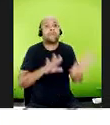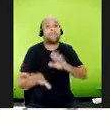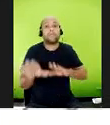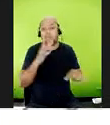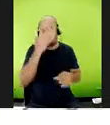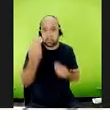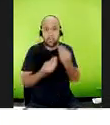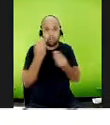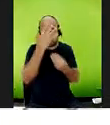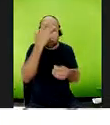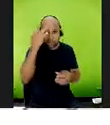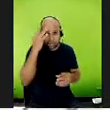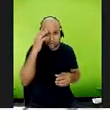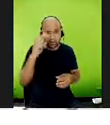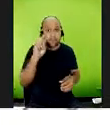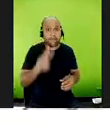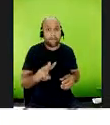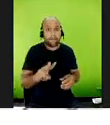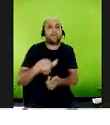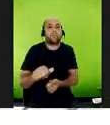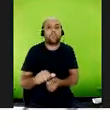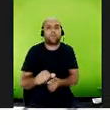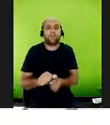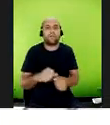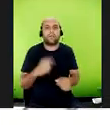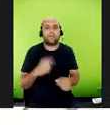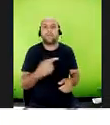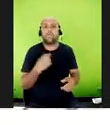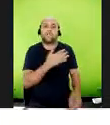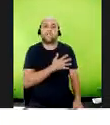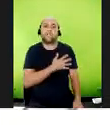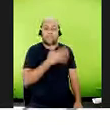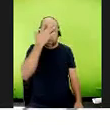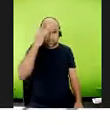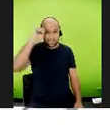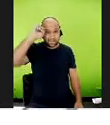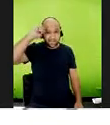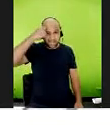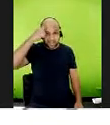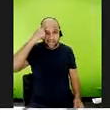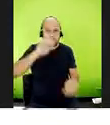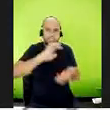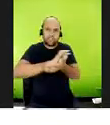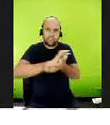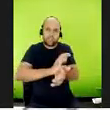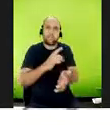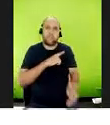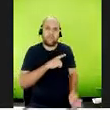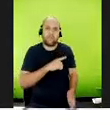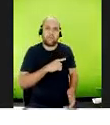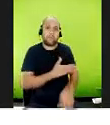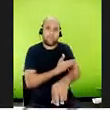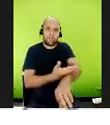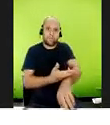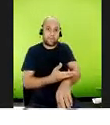mundo né a gente adora falar as pessoas deles são mais racista do que as brancas alto lá hein Olha a história